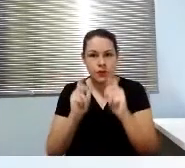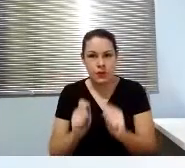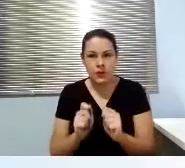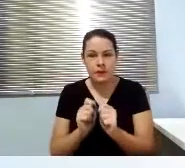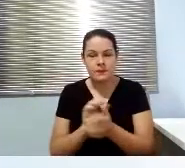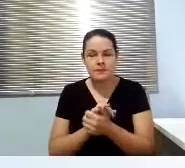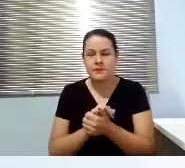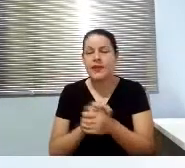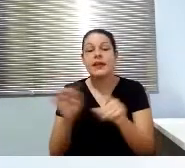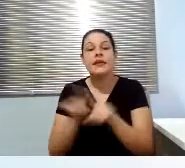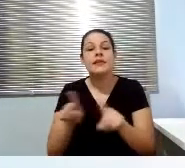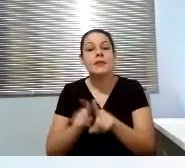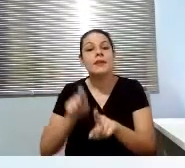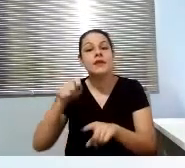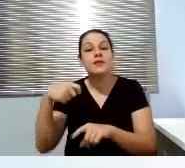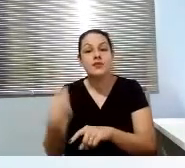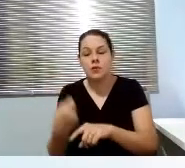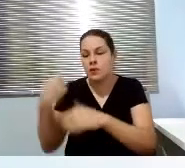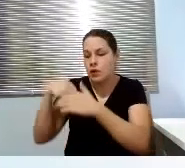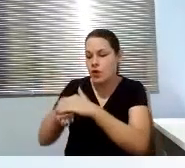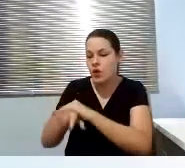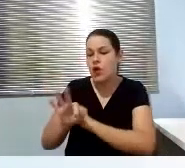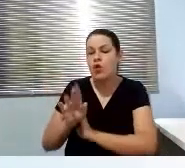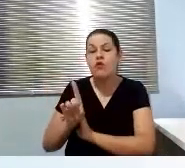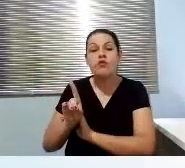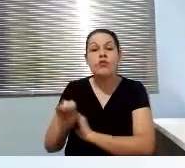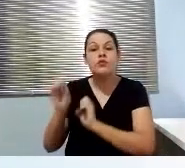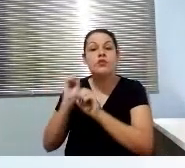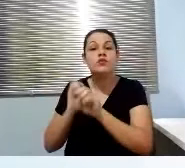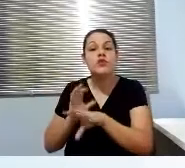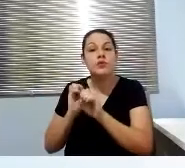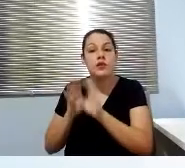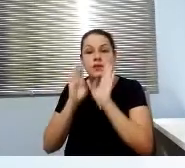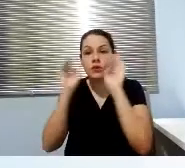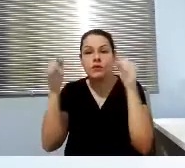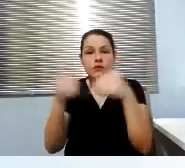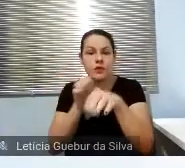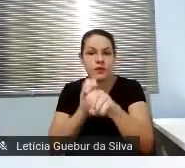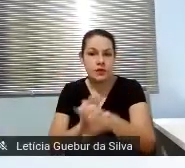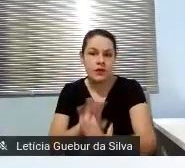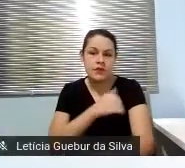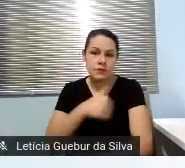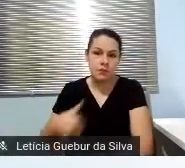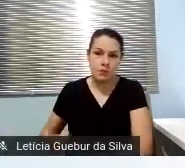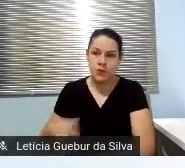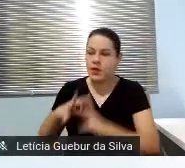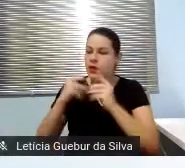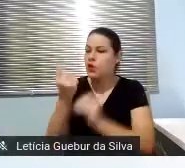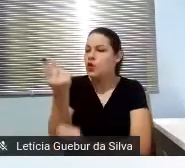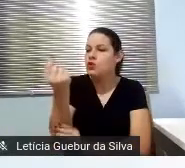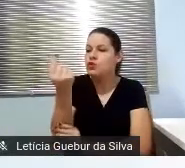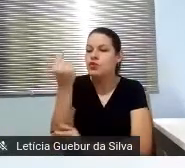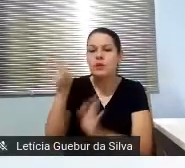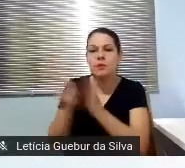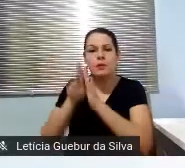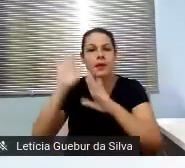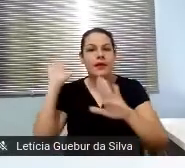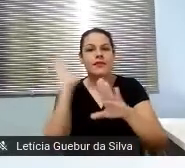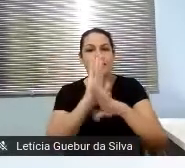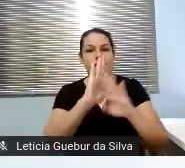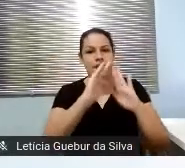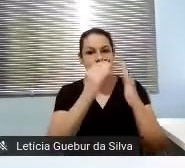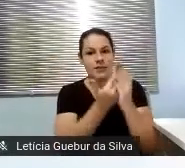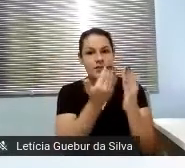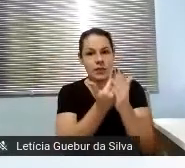e dos fundos de educação, na verdade, para a educação pública, né? Dos recursos de educação para a educação pública. Já vem